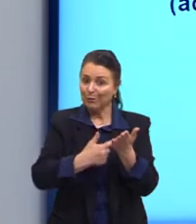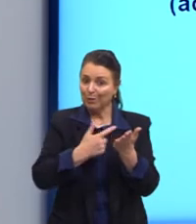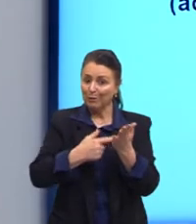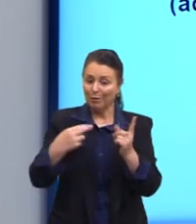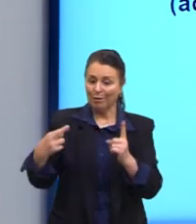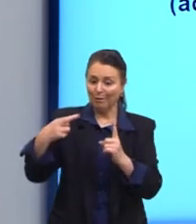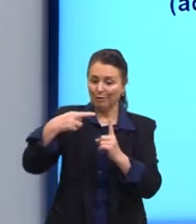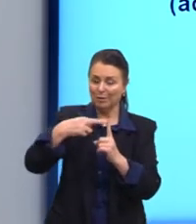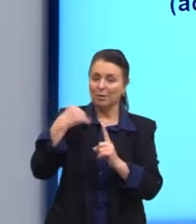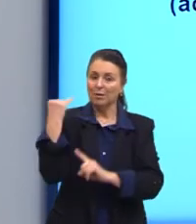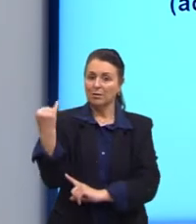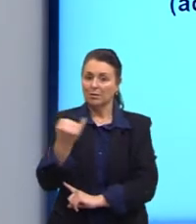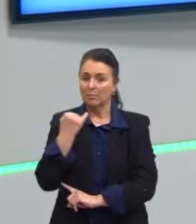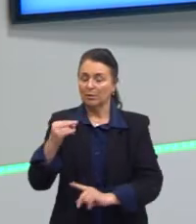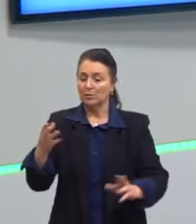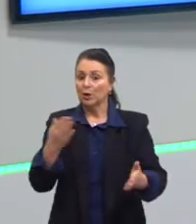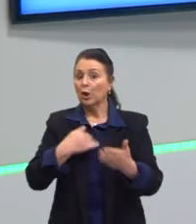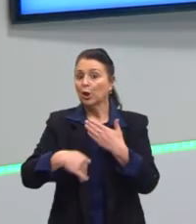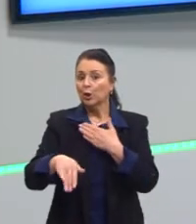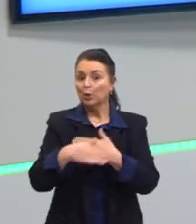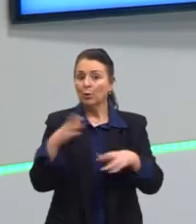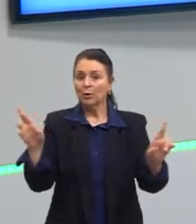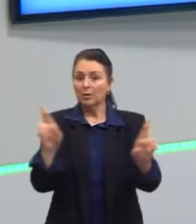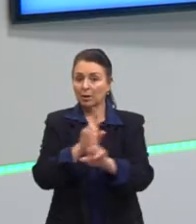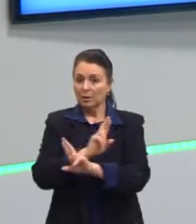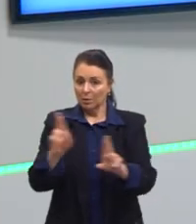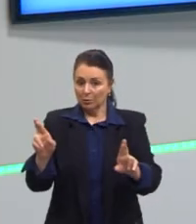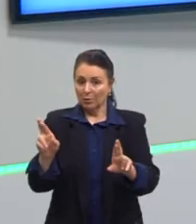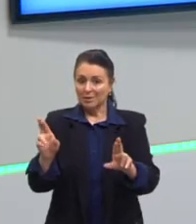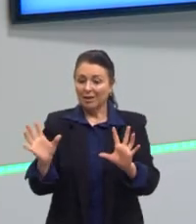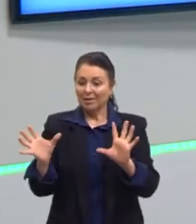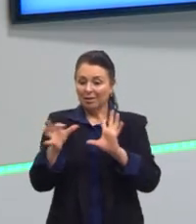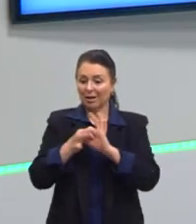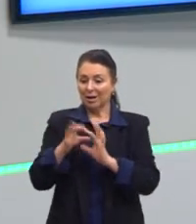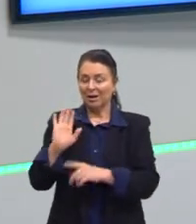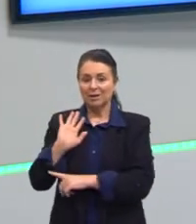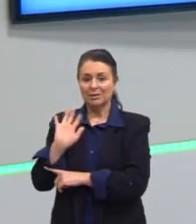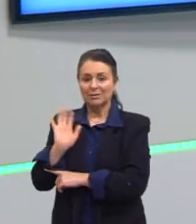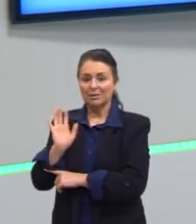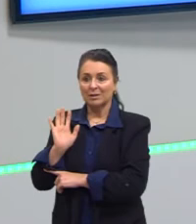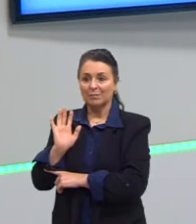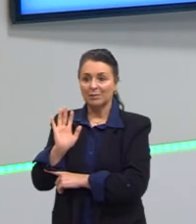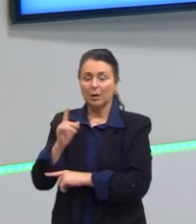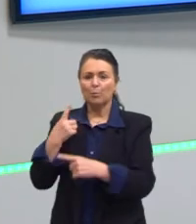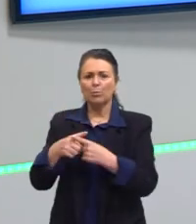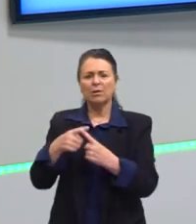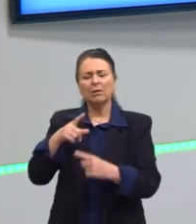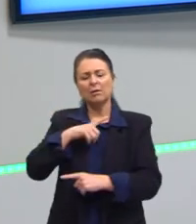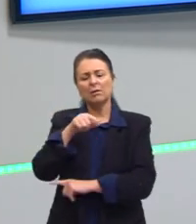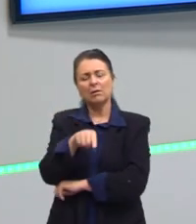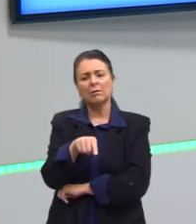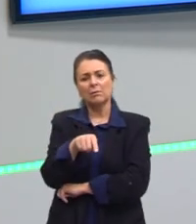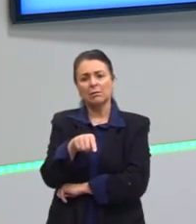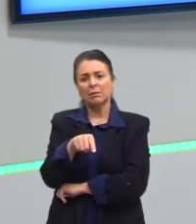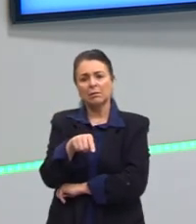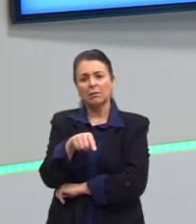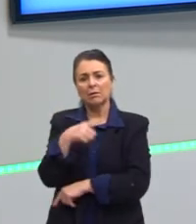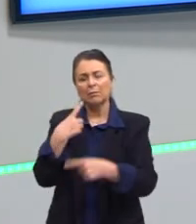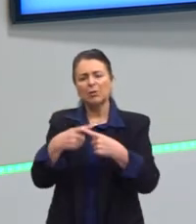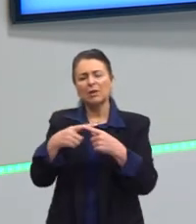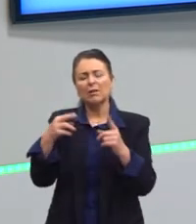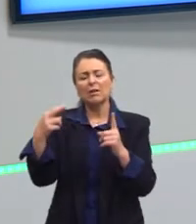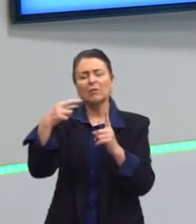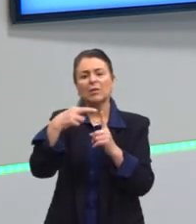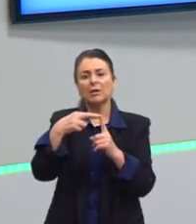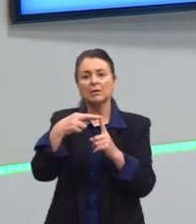todas as relações que tem a ver com cinema e aí porque que tem isso porque se